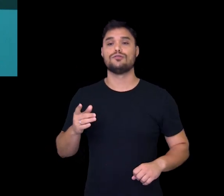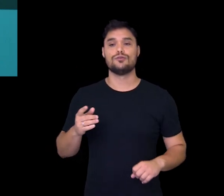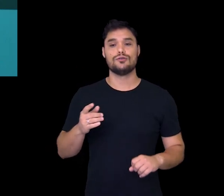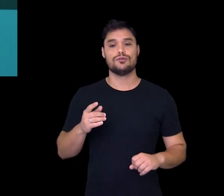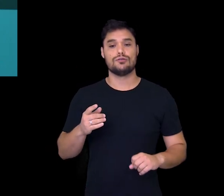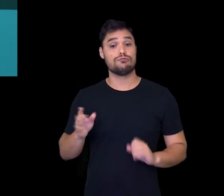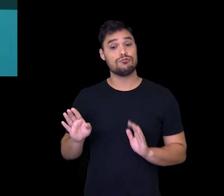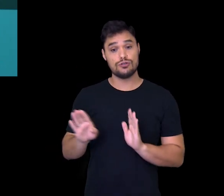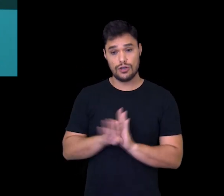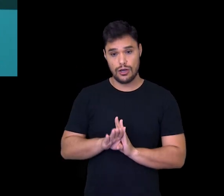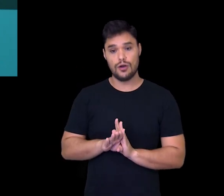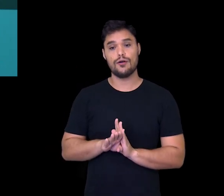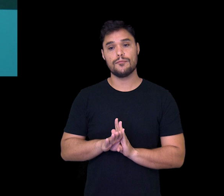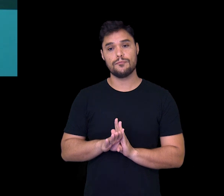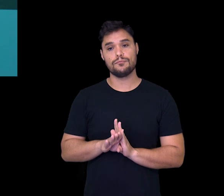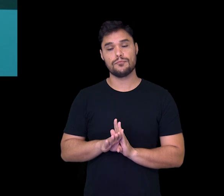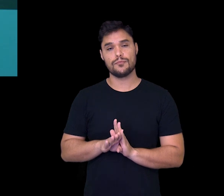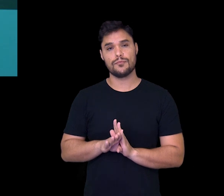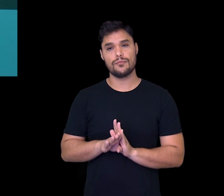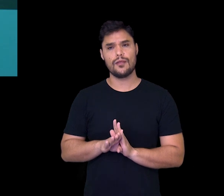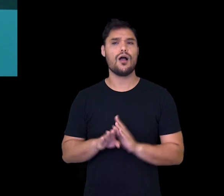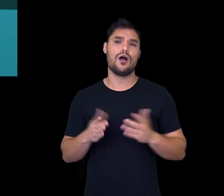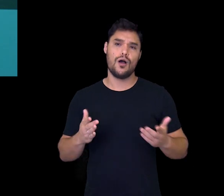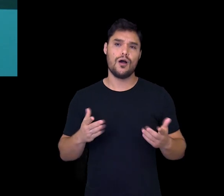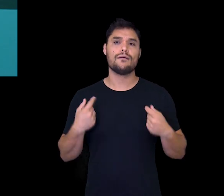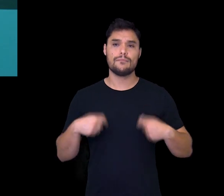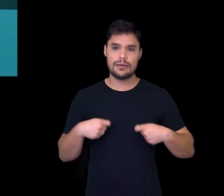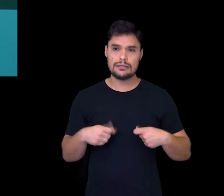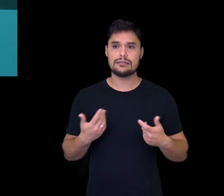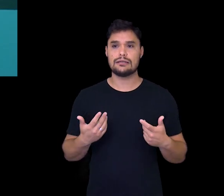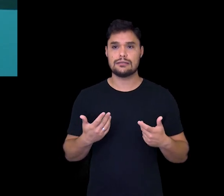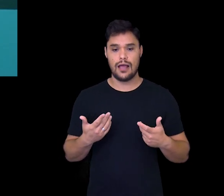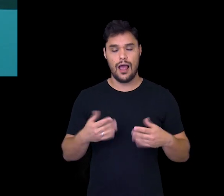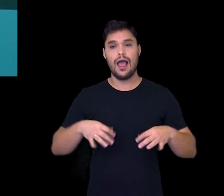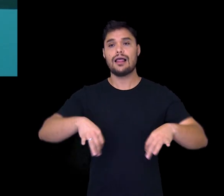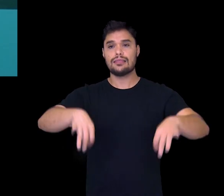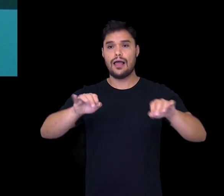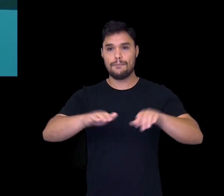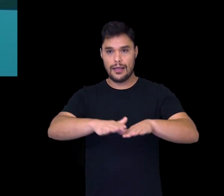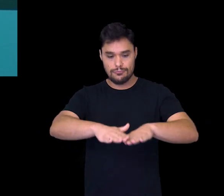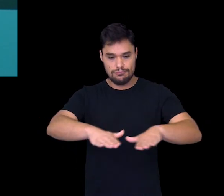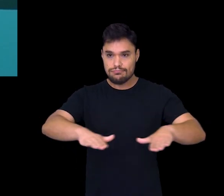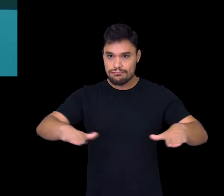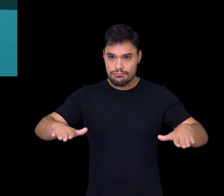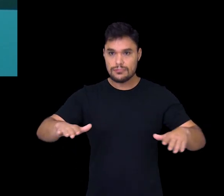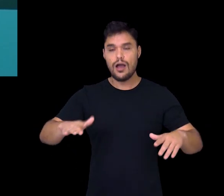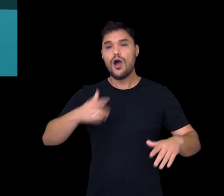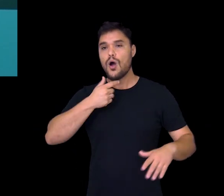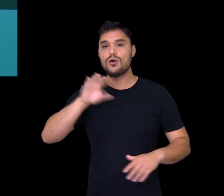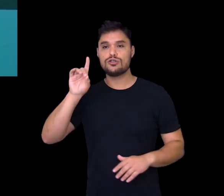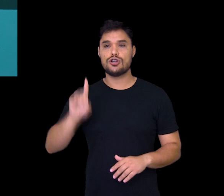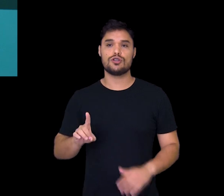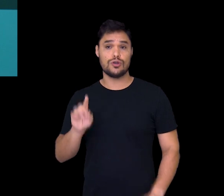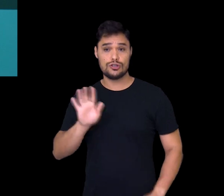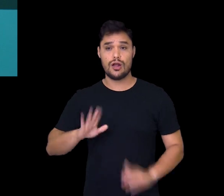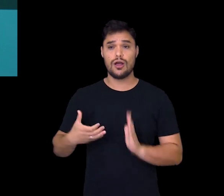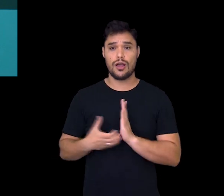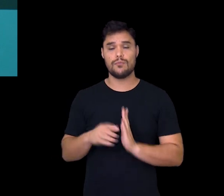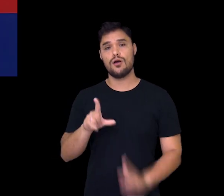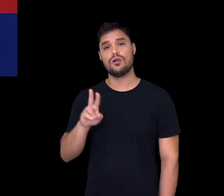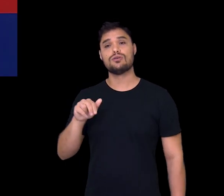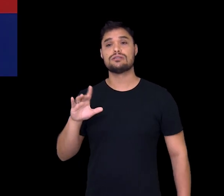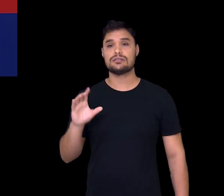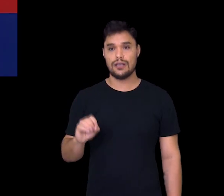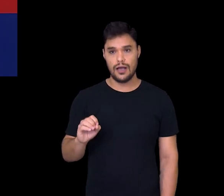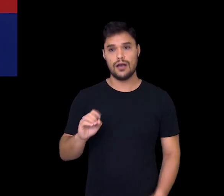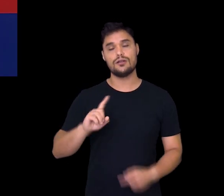antecederam, falaram, olha, presidente, nós vamos ter que botar um tapete. E estava o diretor-geral da Câmara na época, era o doutor Luciano Brandão, que depois foi ministro